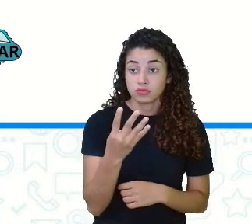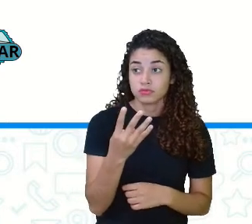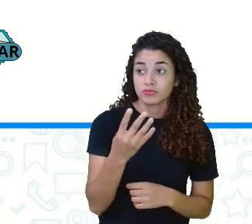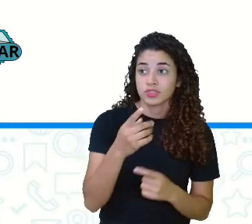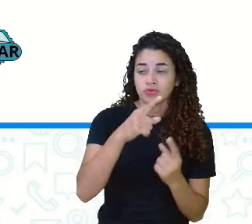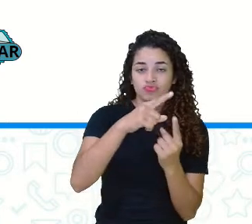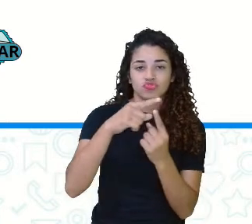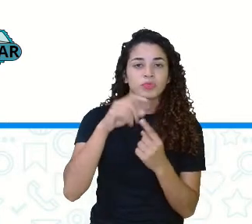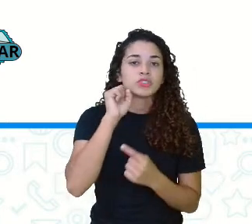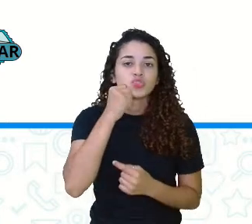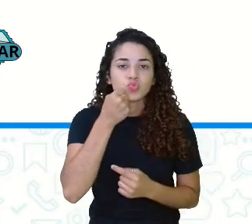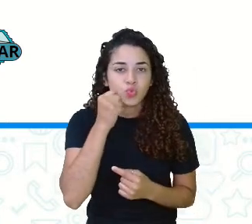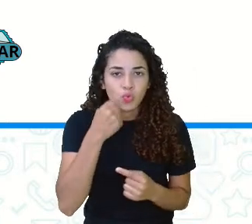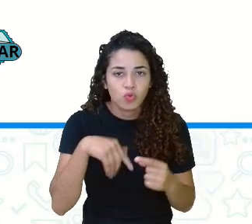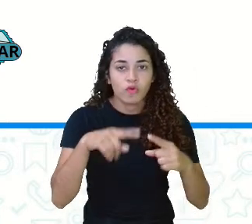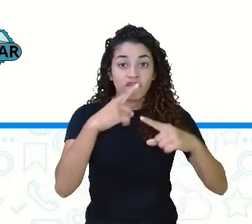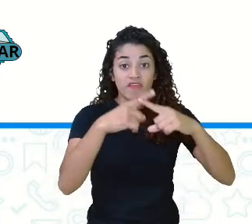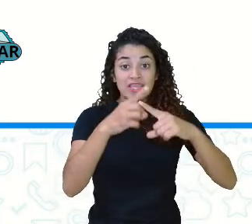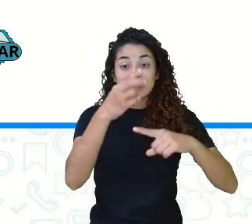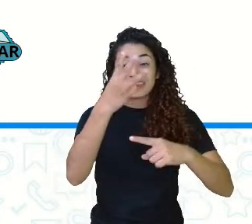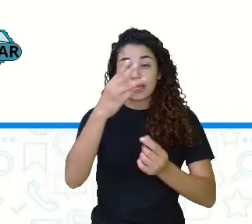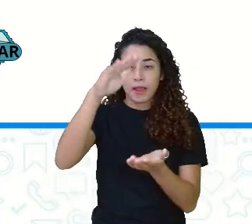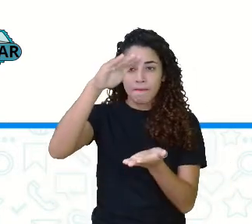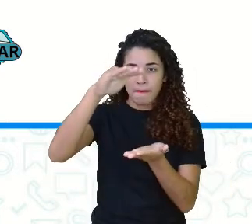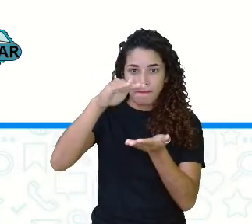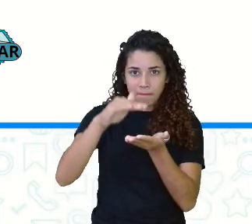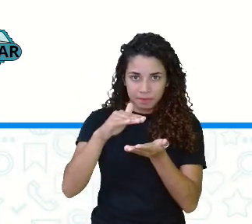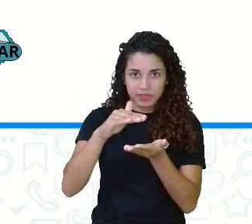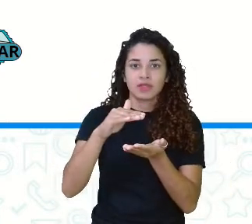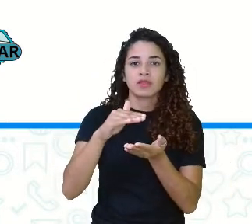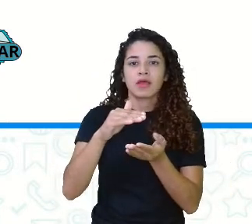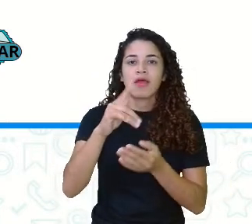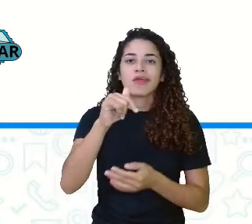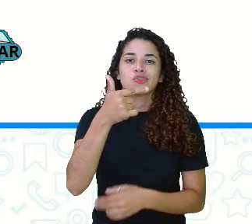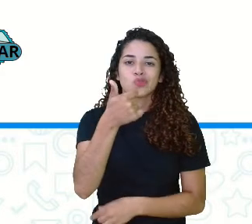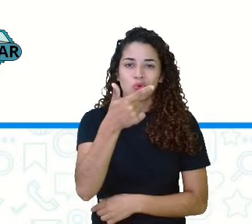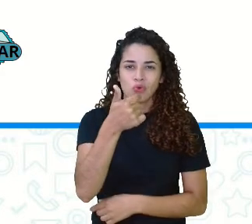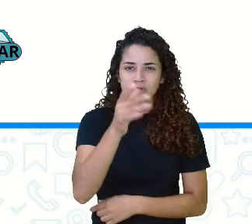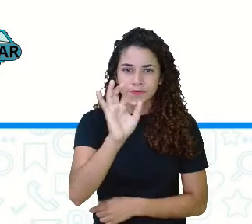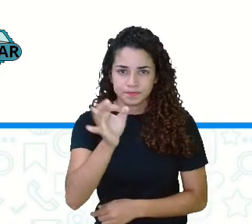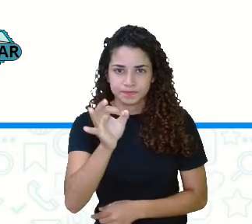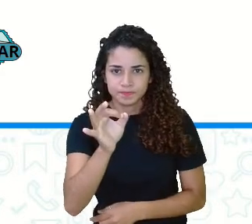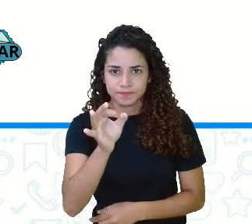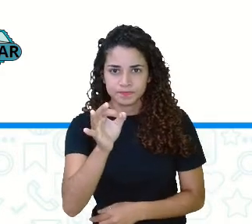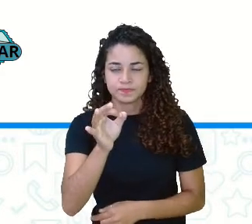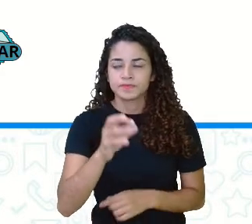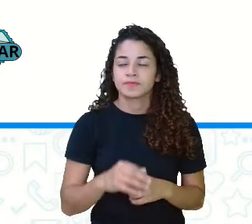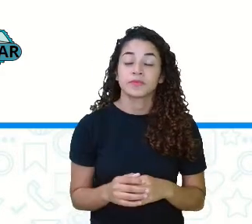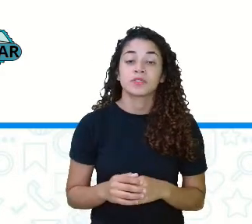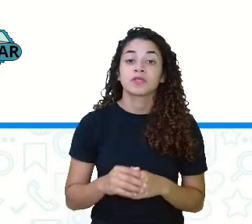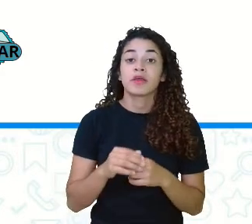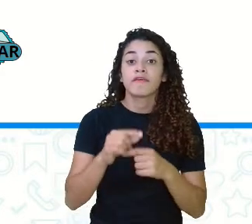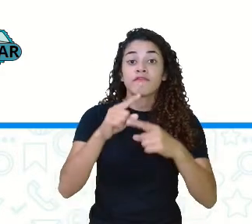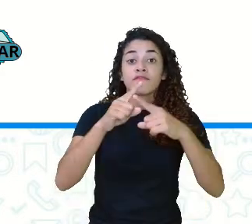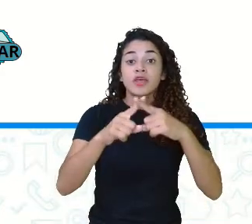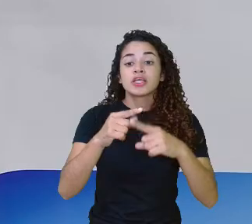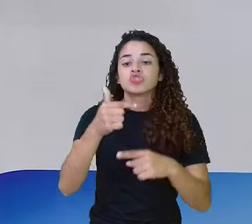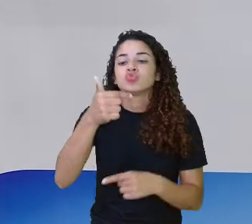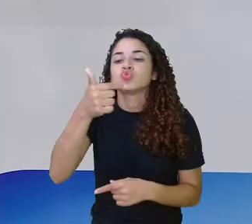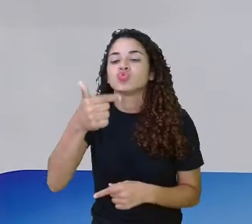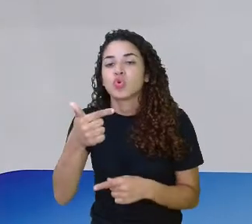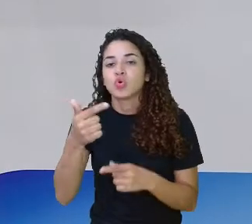de suco vezes os 3 tamanhos. 12. A gente já descobriu o porquê. Vezes as